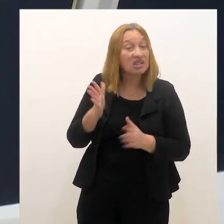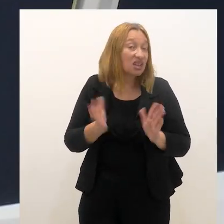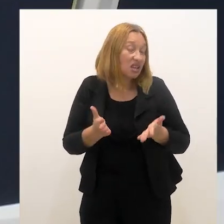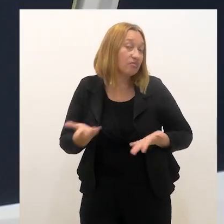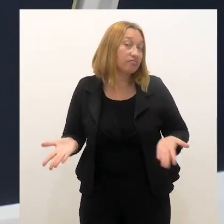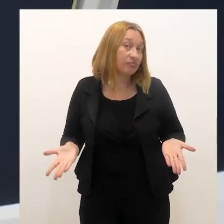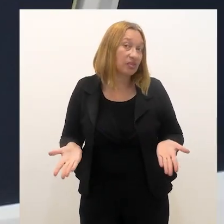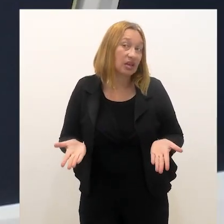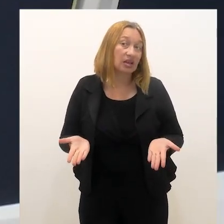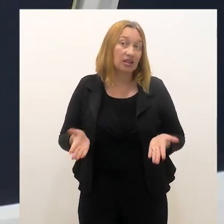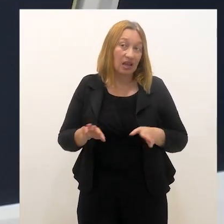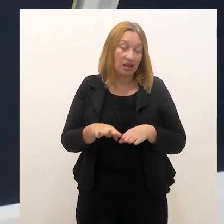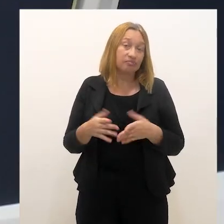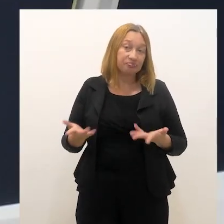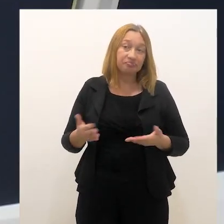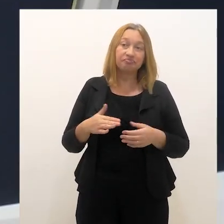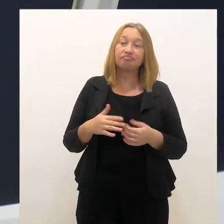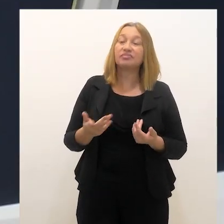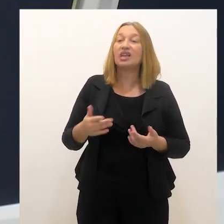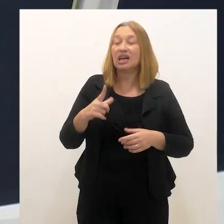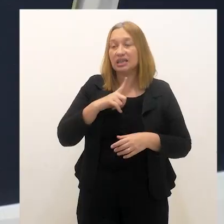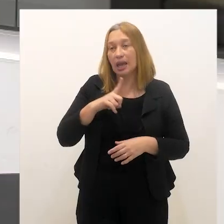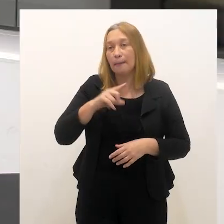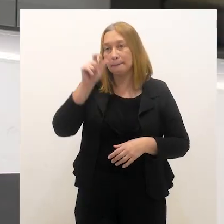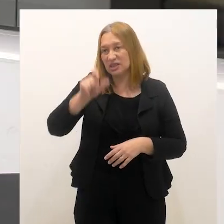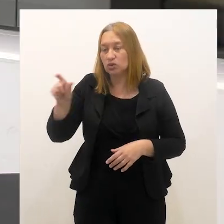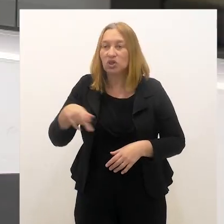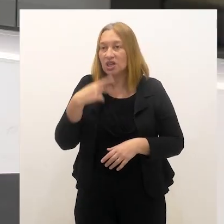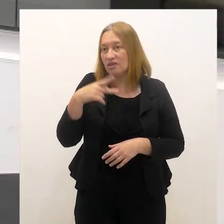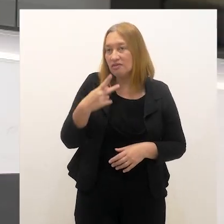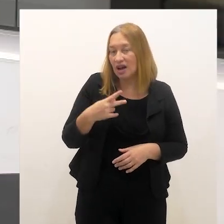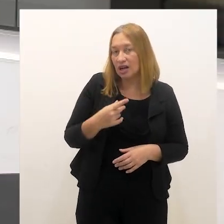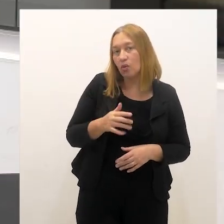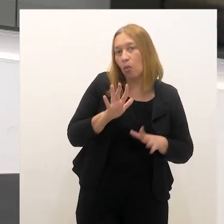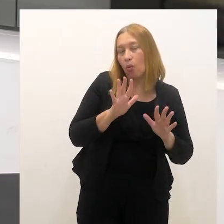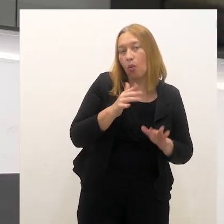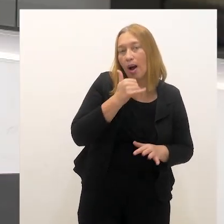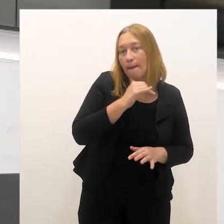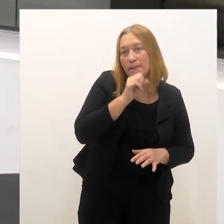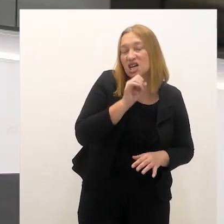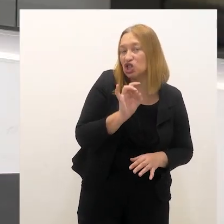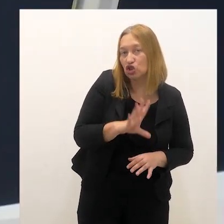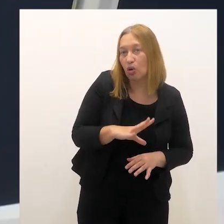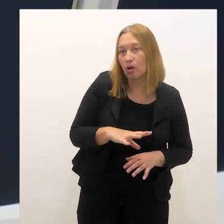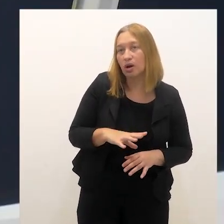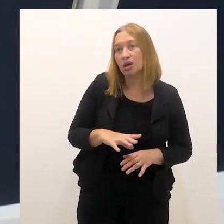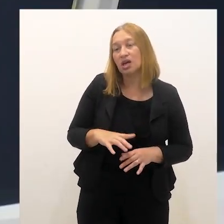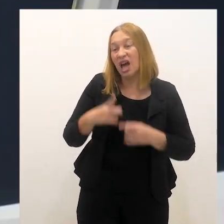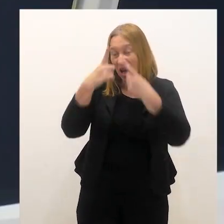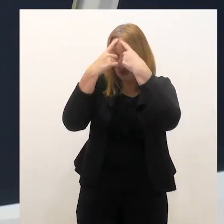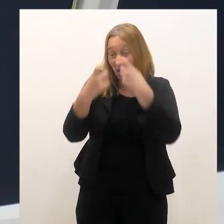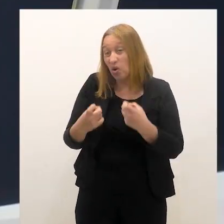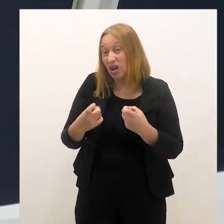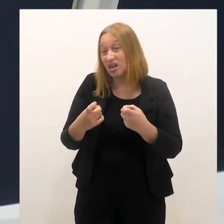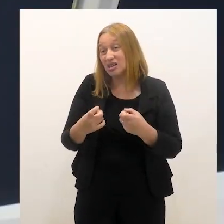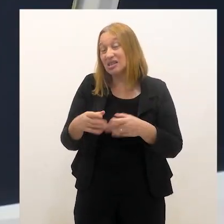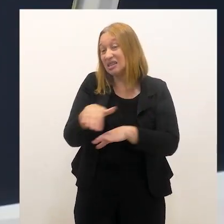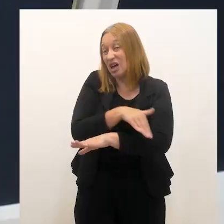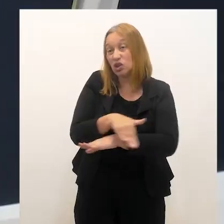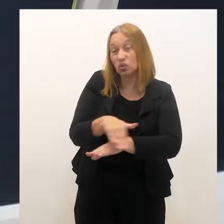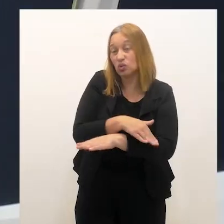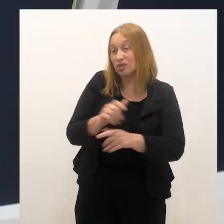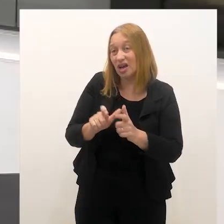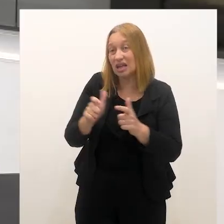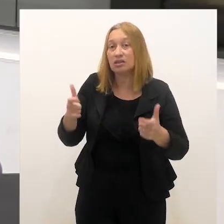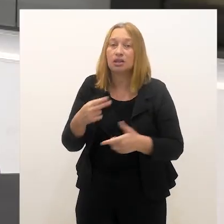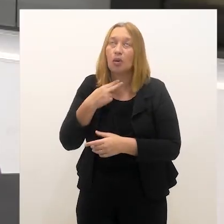pra gente aqui agora, na mesa. Pois é. Tem gente que fala apenas com uma mãe, né? E a violência é muito grande nas